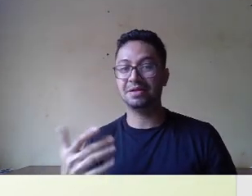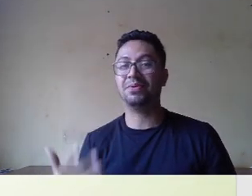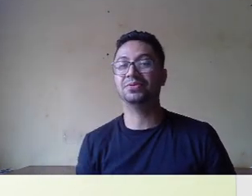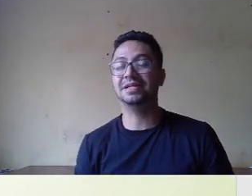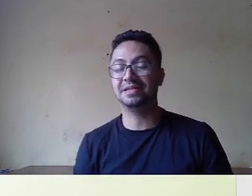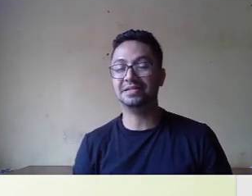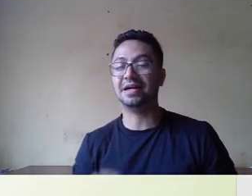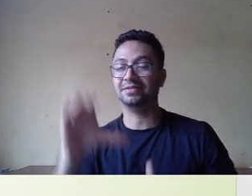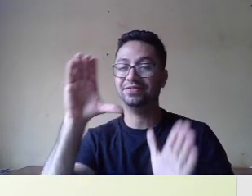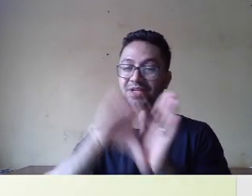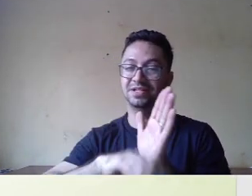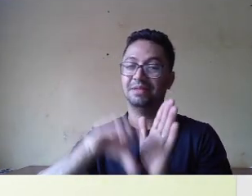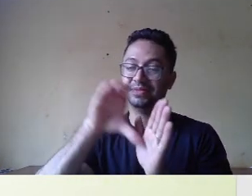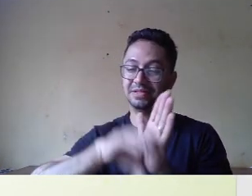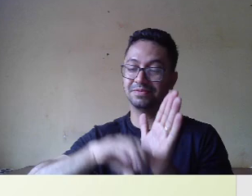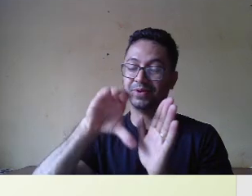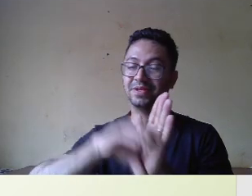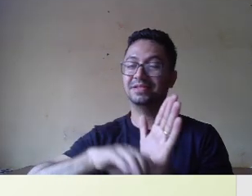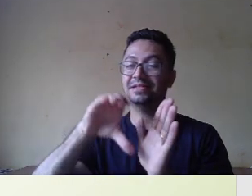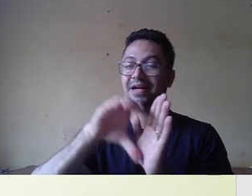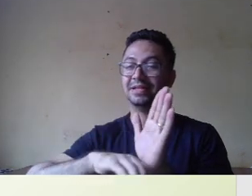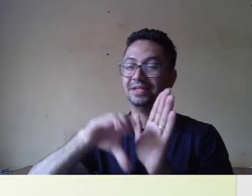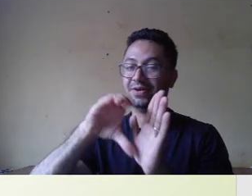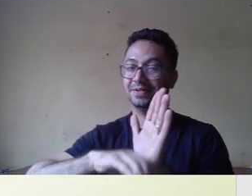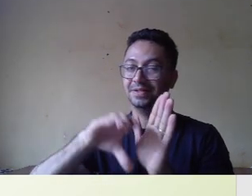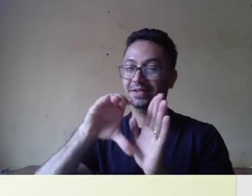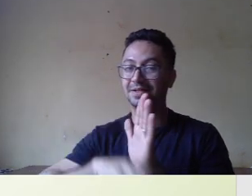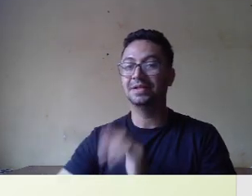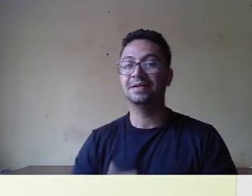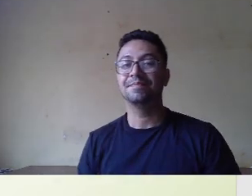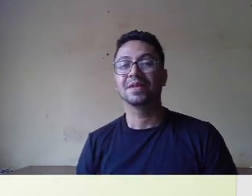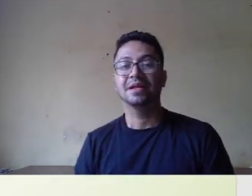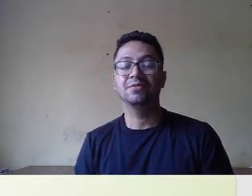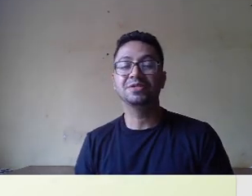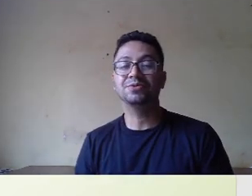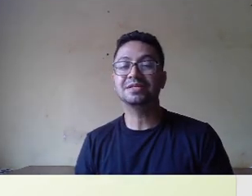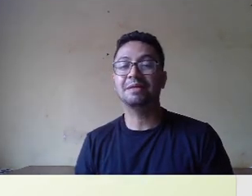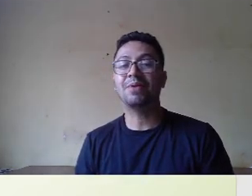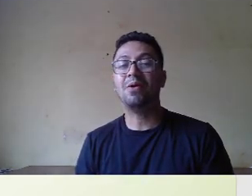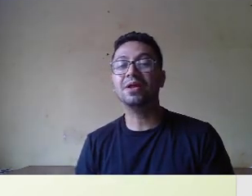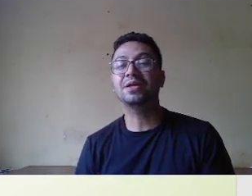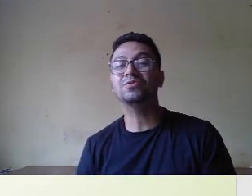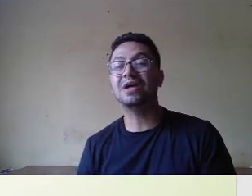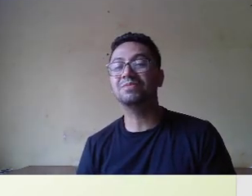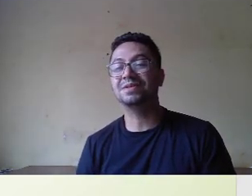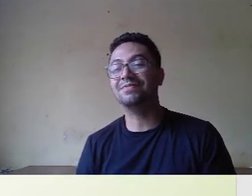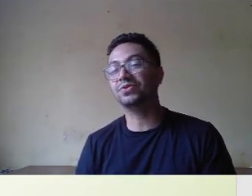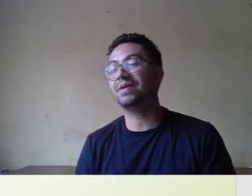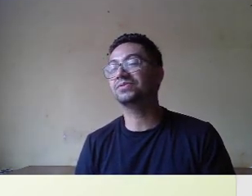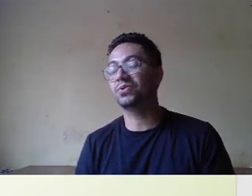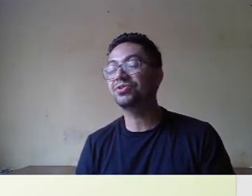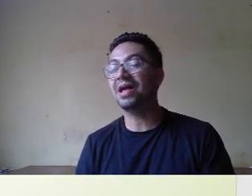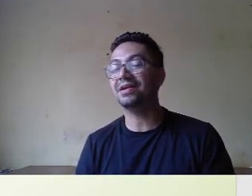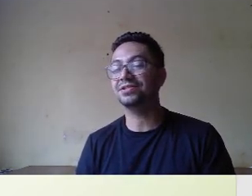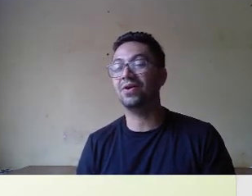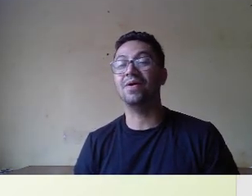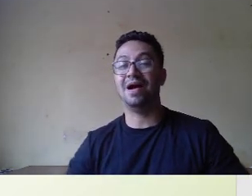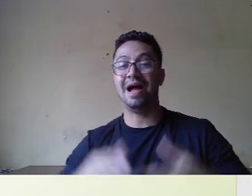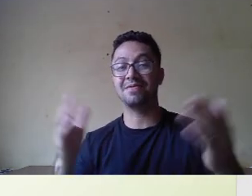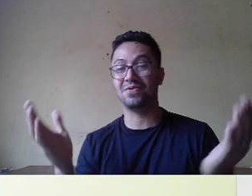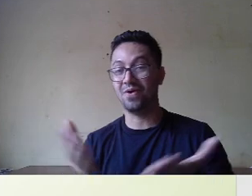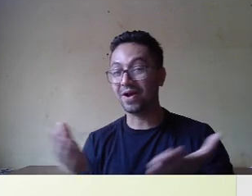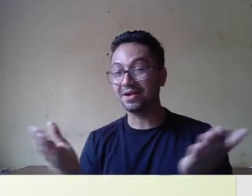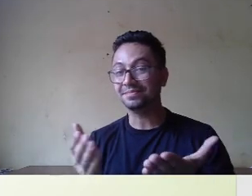amanhã. Isso é português sinalizado, viu, gente? Lembrando que nós português sinalizado aqui, ó. E o segundo exemplo, agora que eu já almocei, vou tomar um suco de laranja,